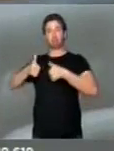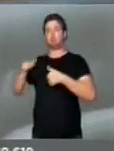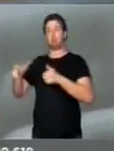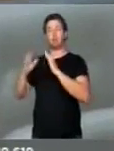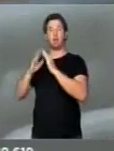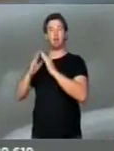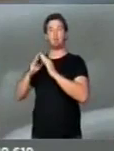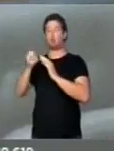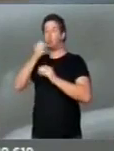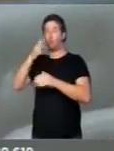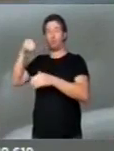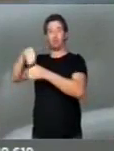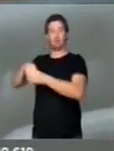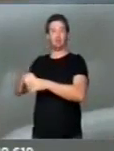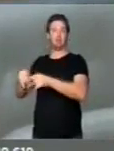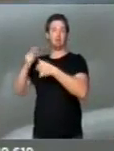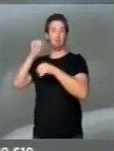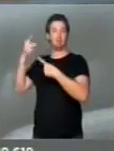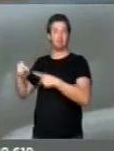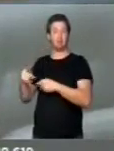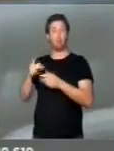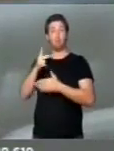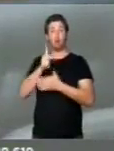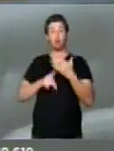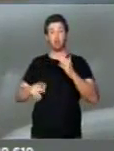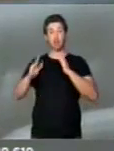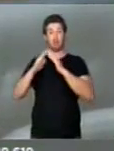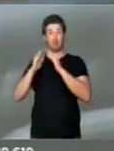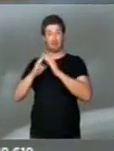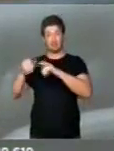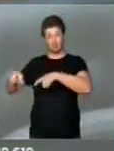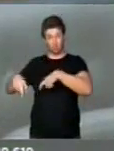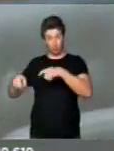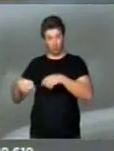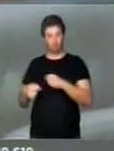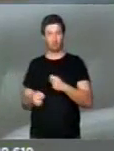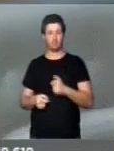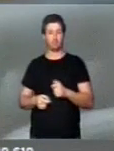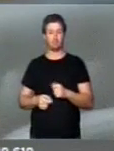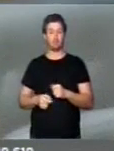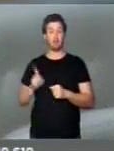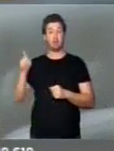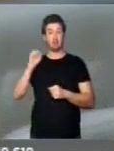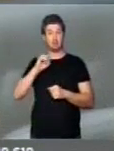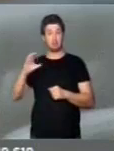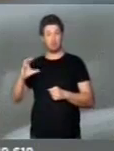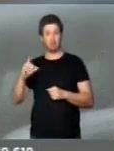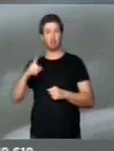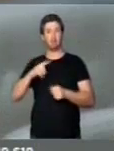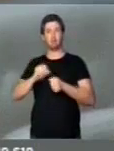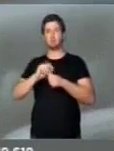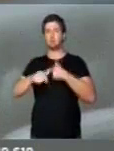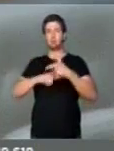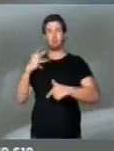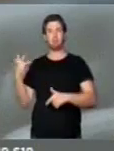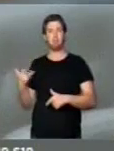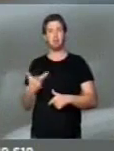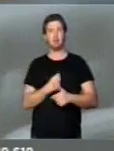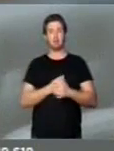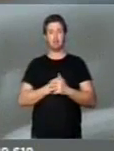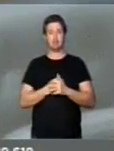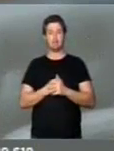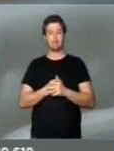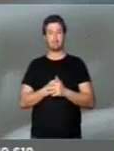moradia no meio rural. Esse programa de habitação rural, que a nossa região em Santa Catarina tem feito um grande trabalho,